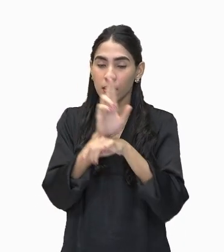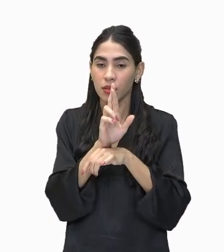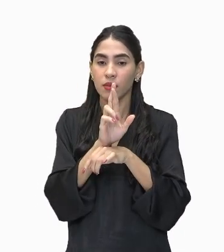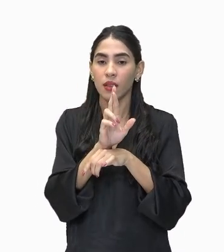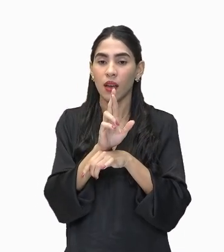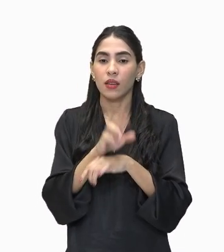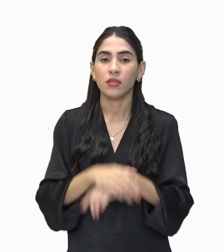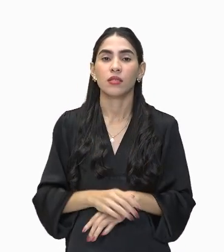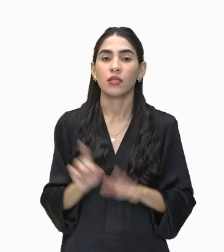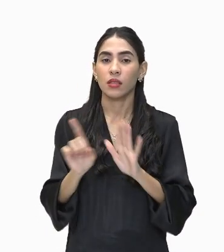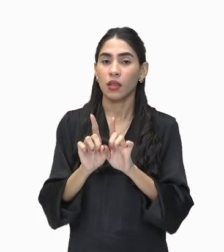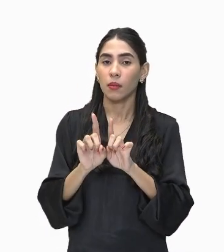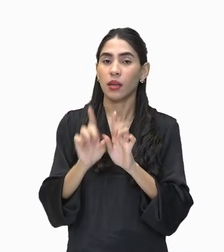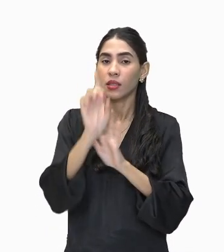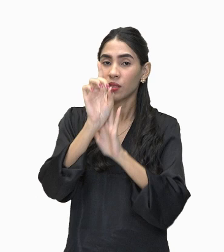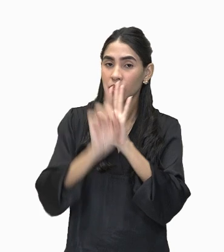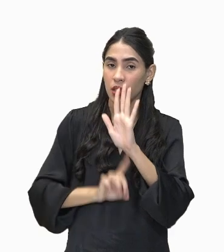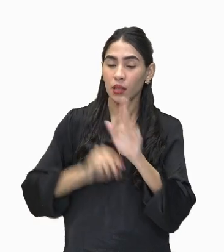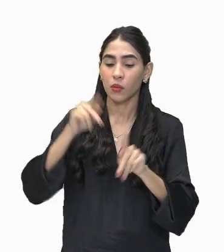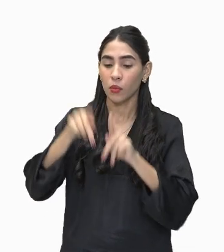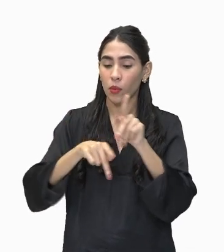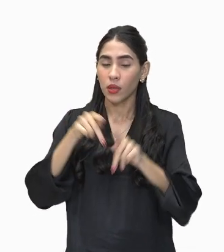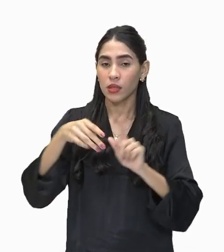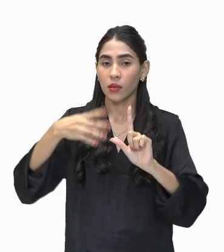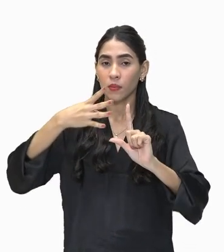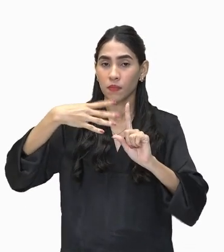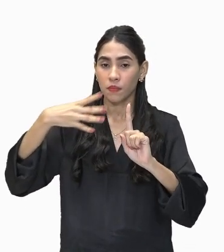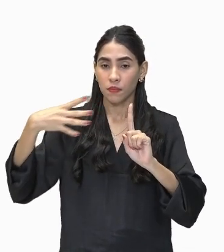representatividade e direitos para essa população, né?